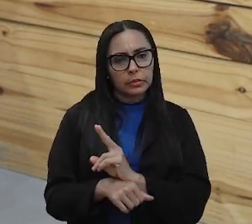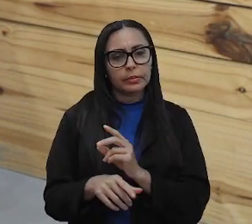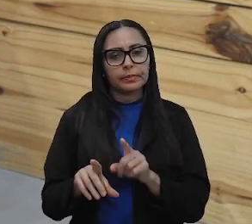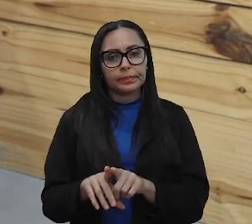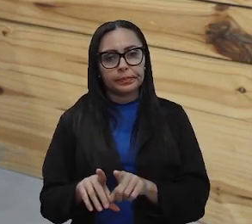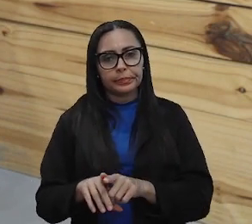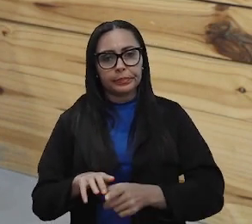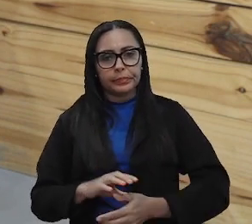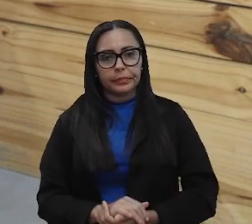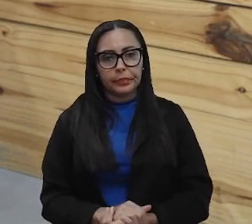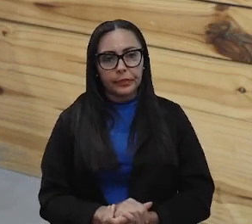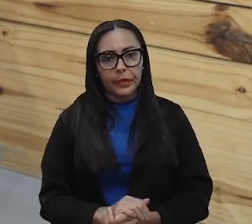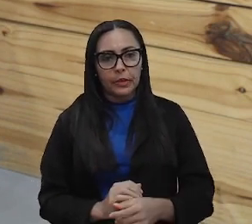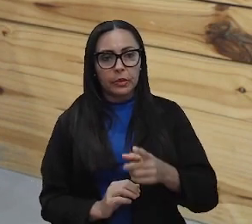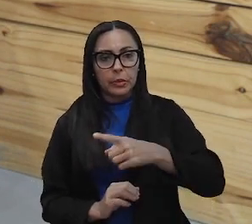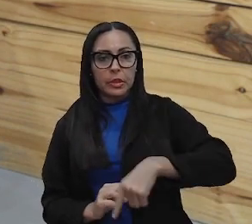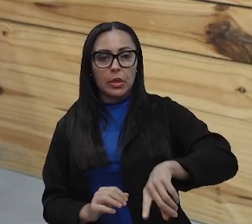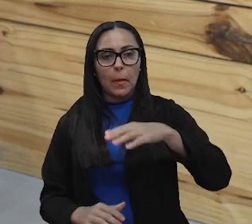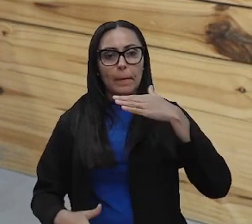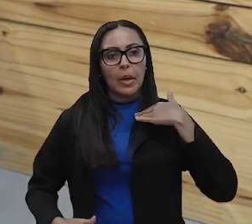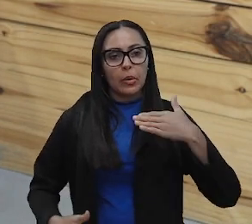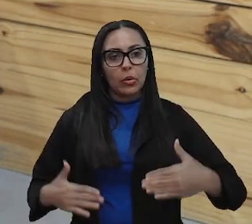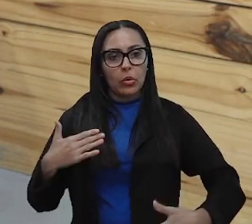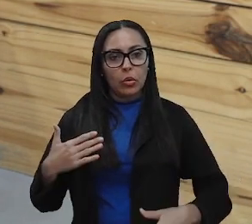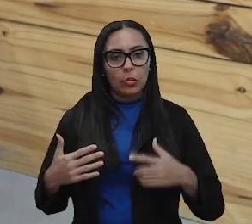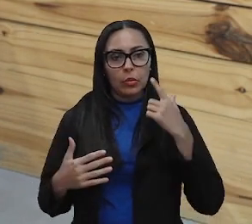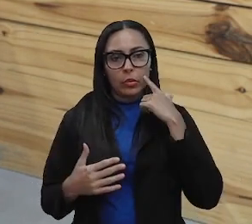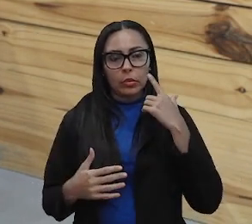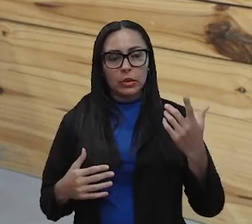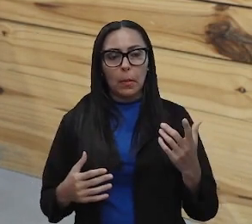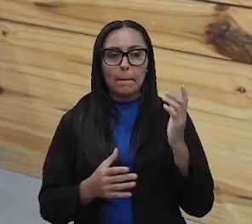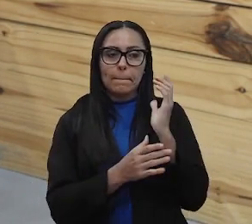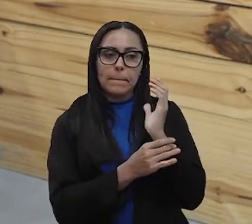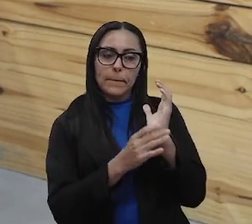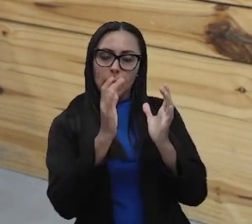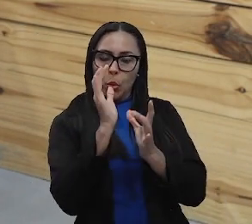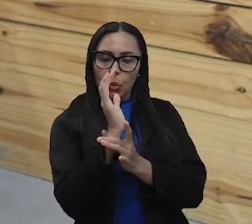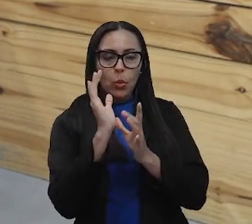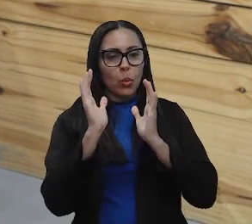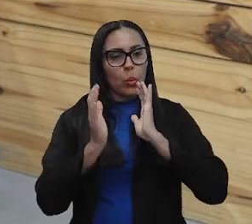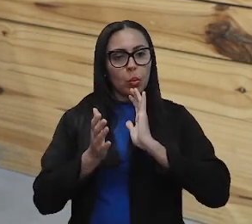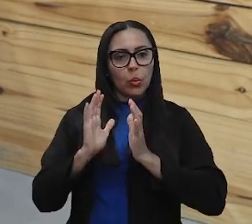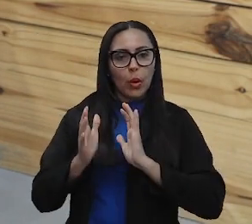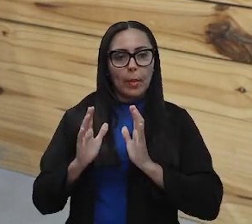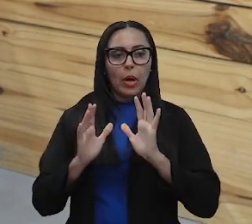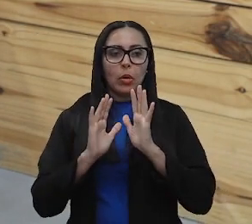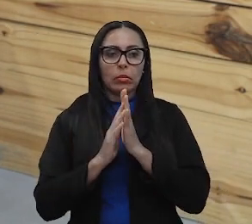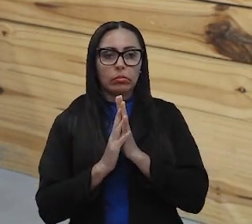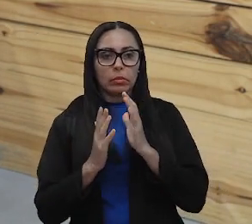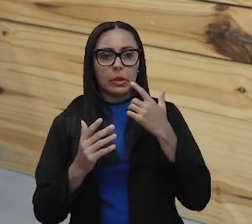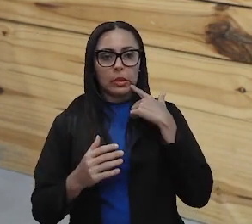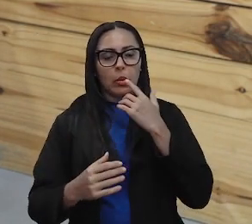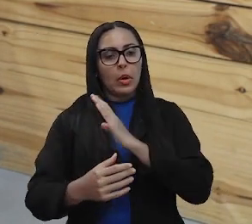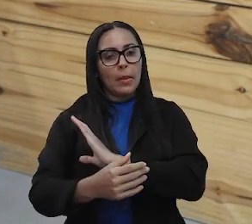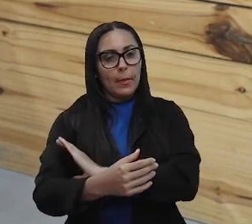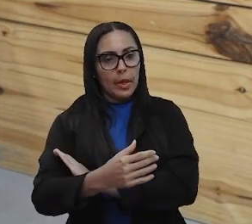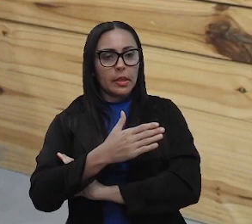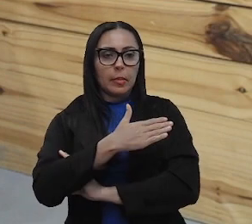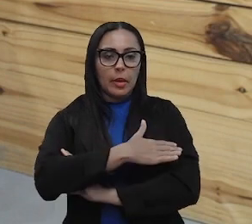Eu preciso preparar esse corpo, eu preciso preparar esse punho, eu preciso preparar essa mão, esse antebraço, o